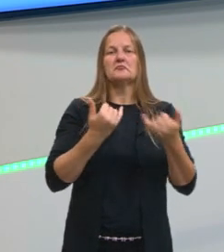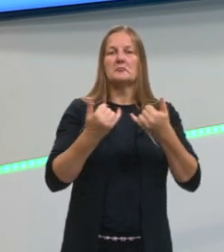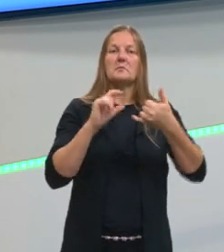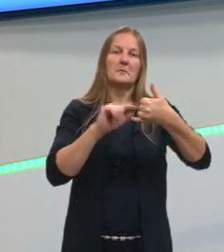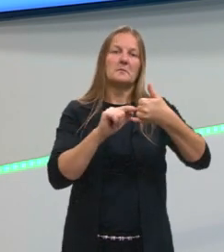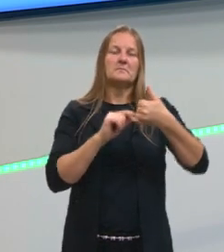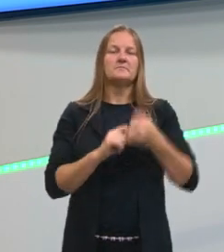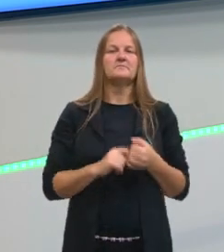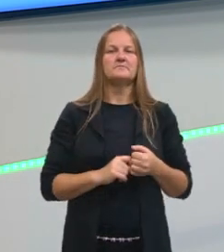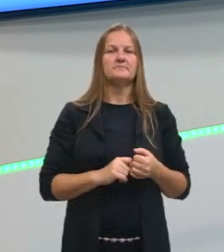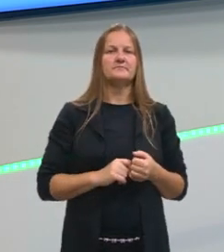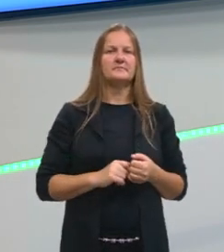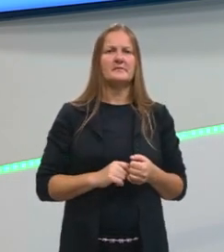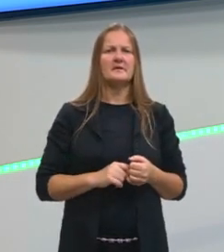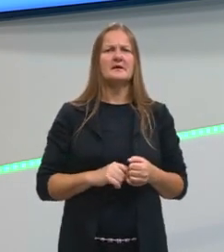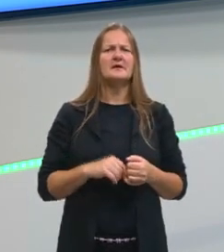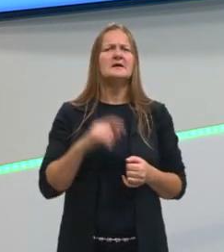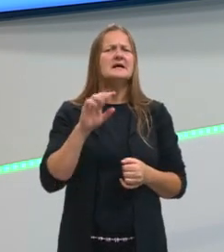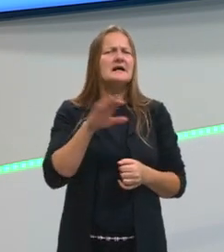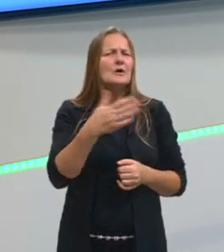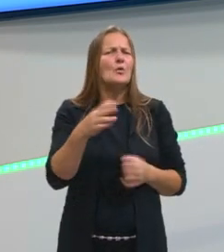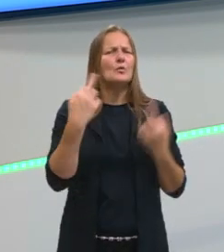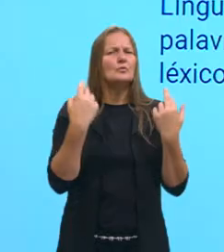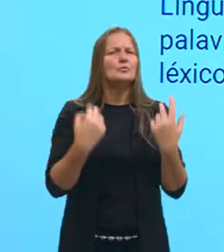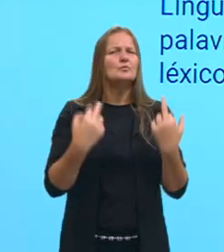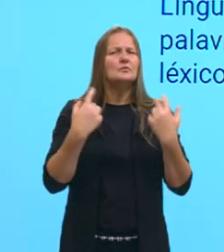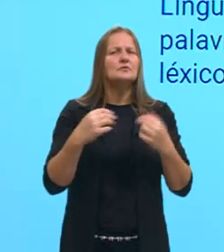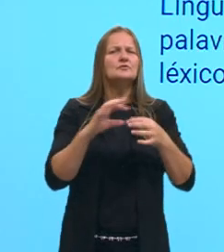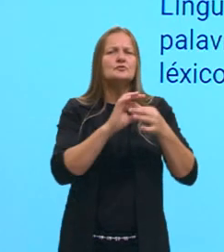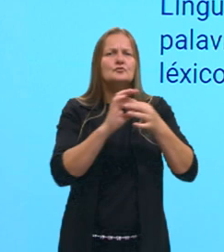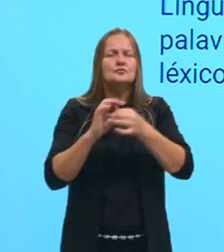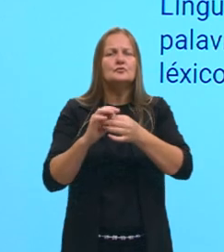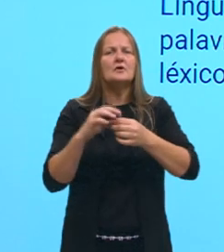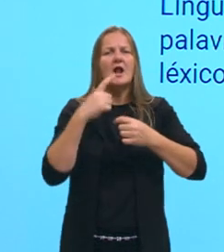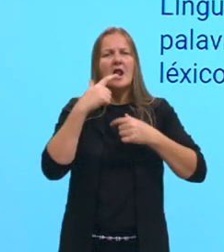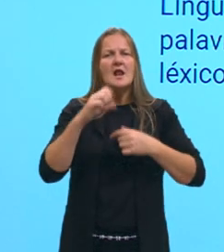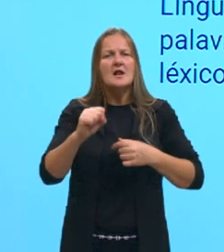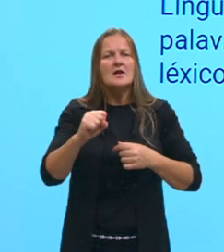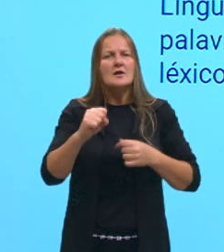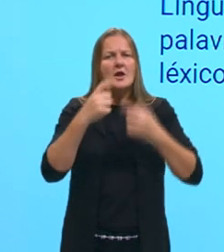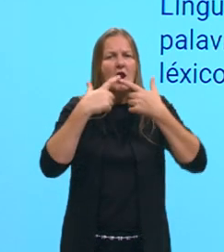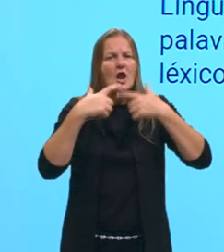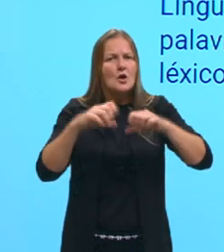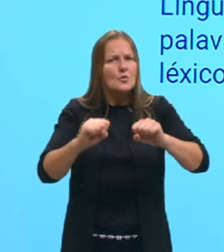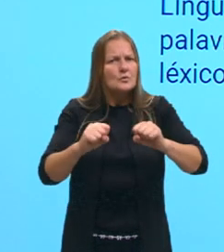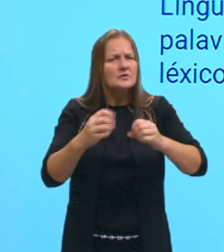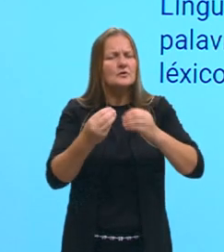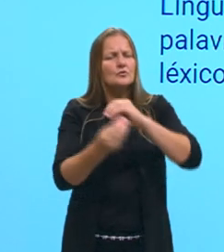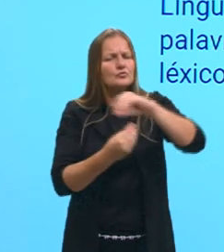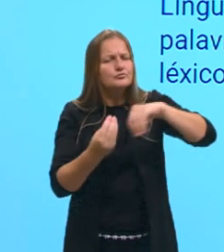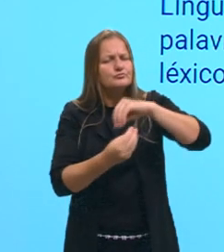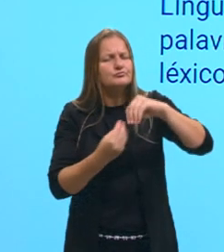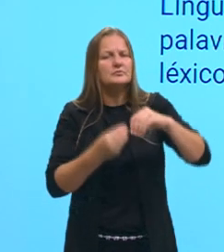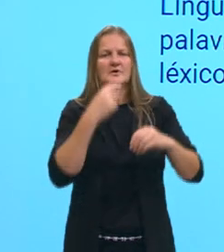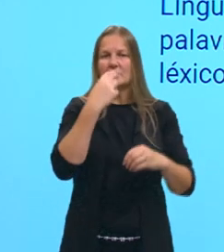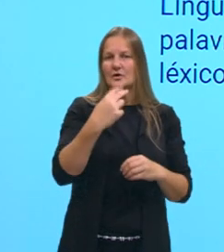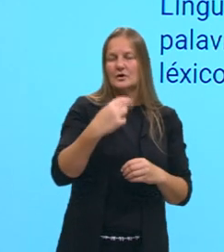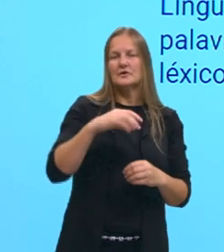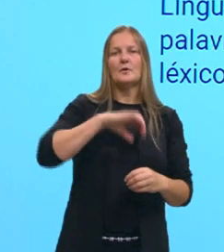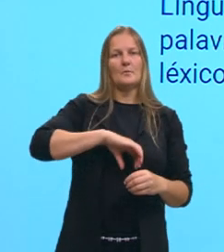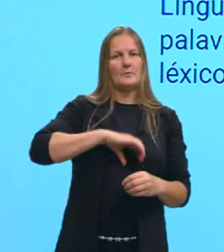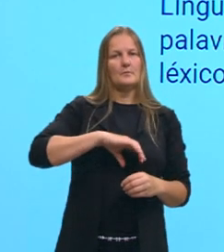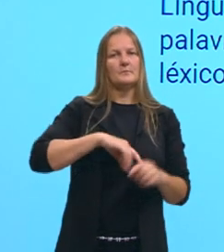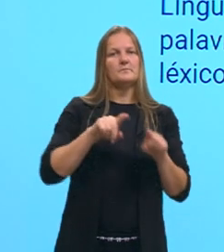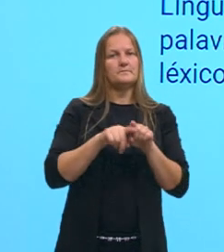maneiras normalmente pronto promovendo a interação linguística entre a língua portuguesa falada no Brasil e a língua